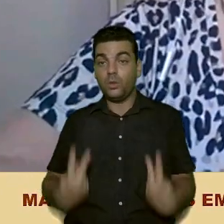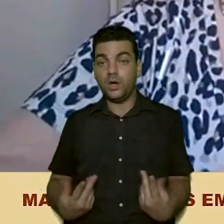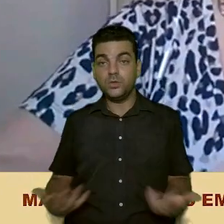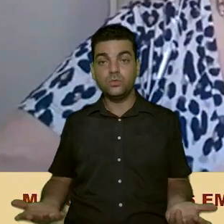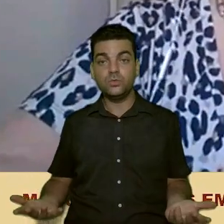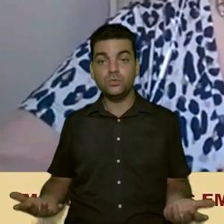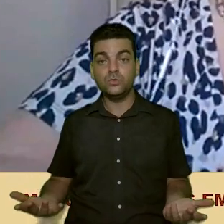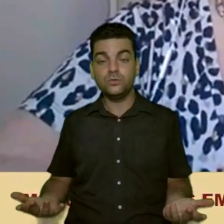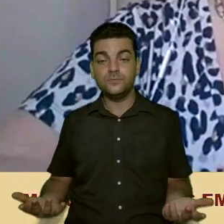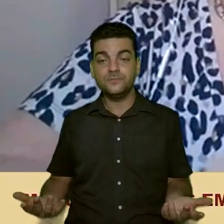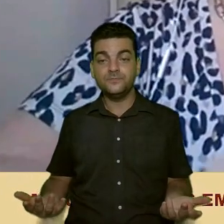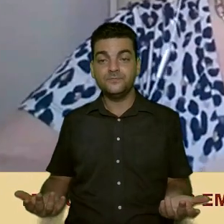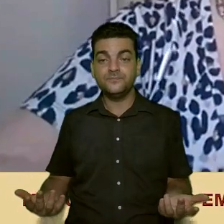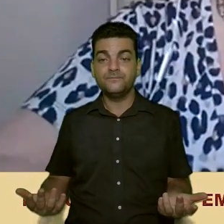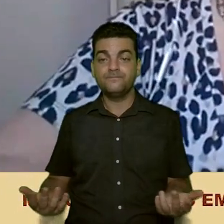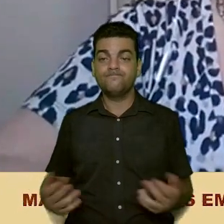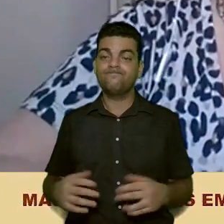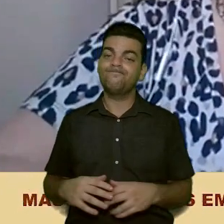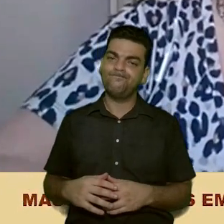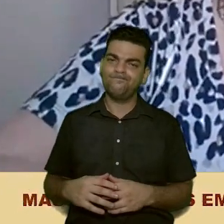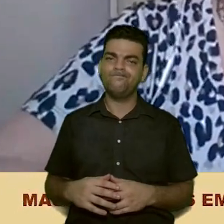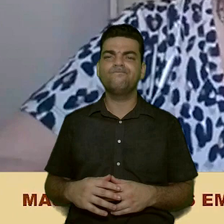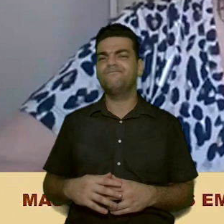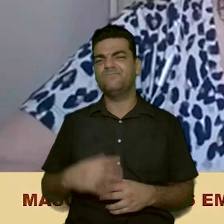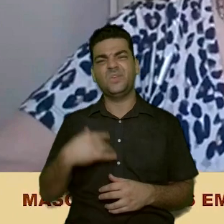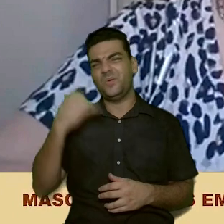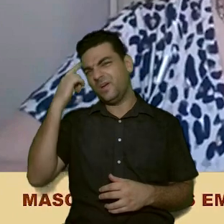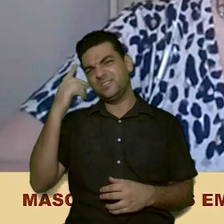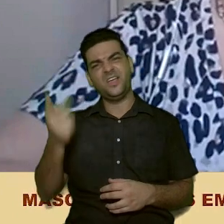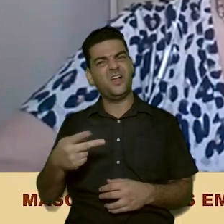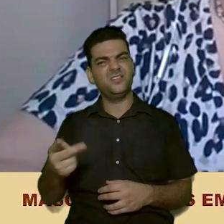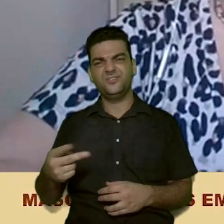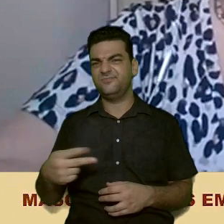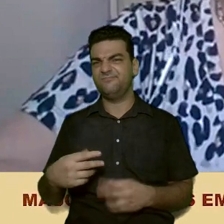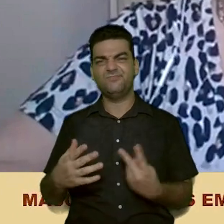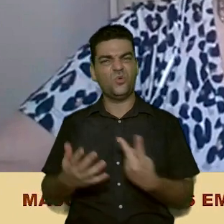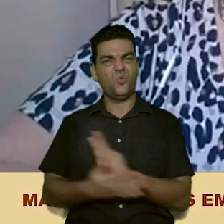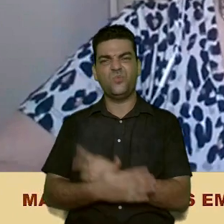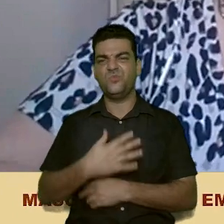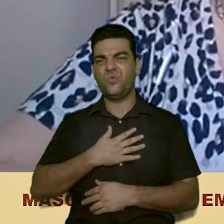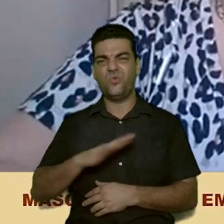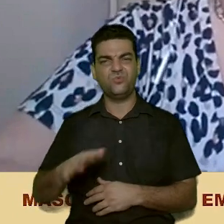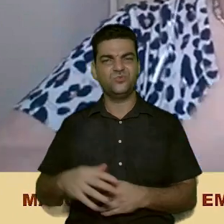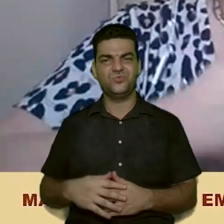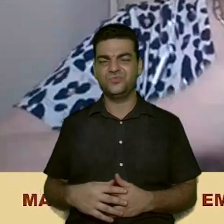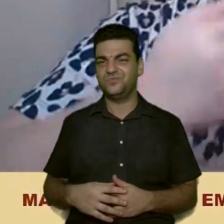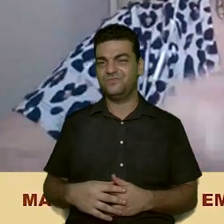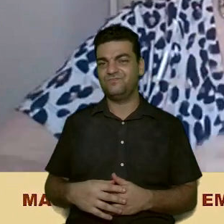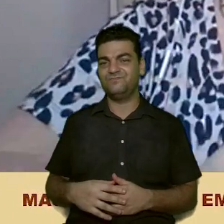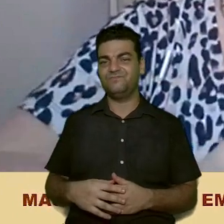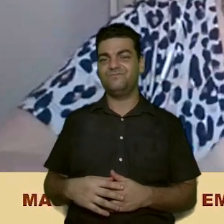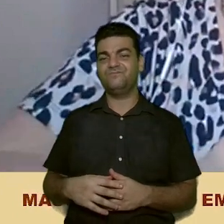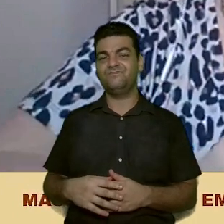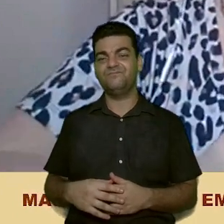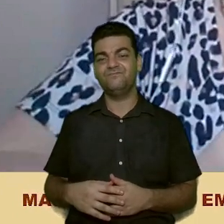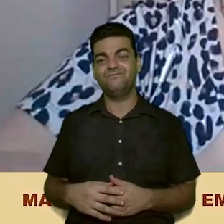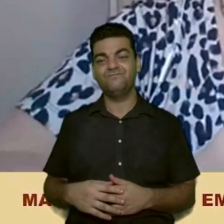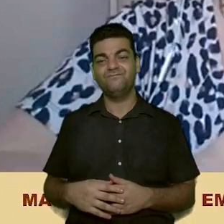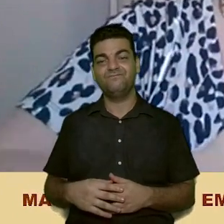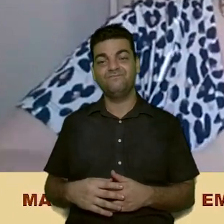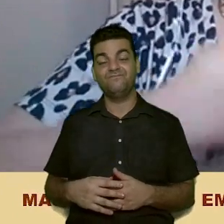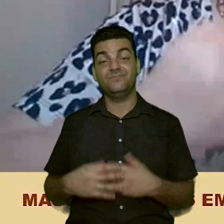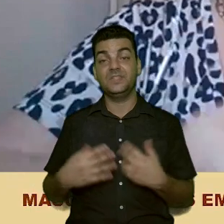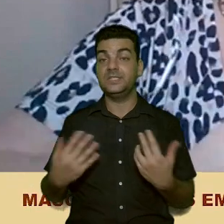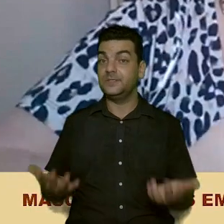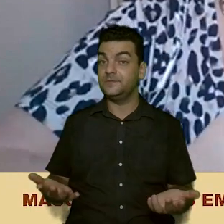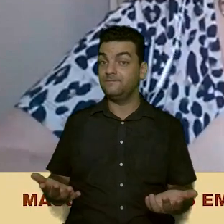Então, na verdade, é muito mentirosa, né, toda essa narrativa. E aí, diante da mentira,